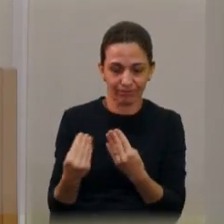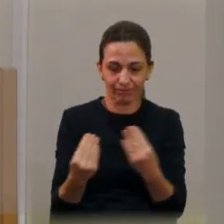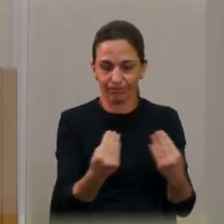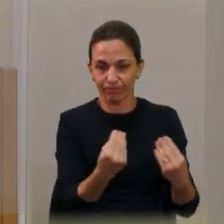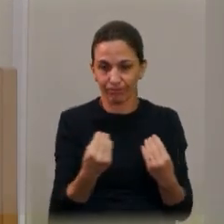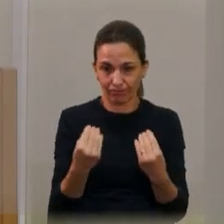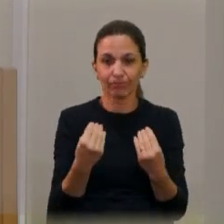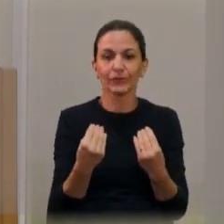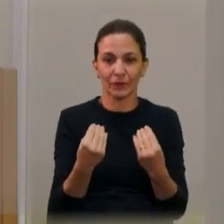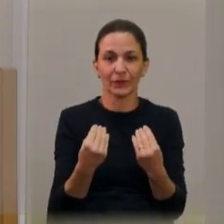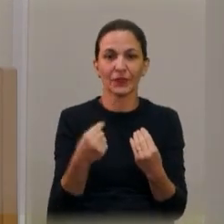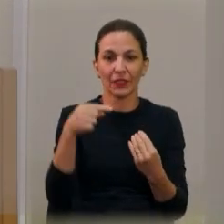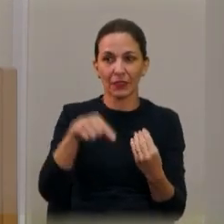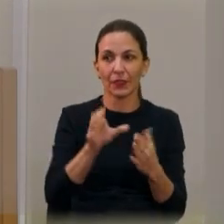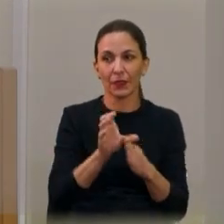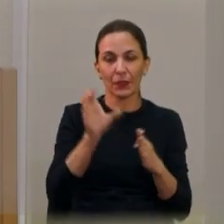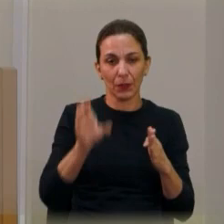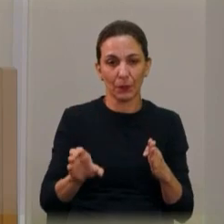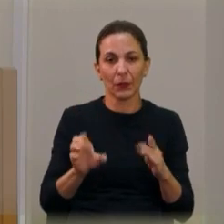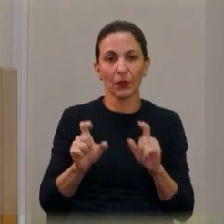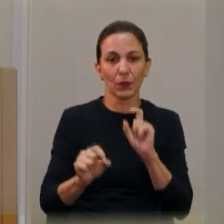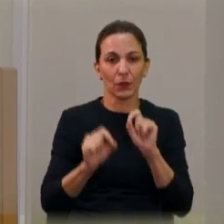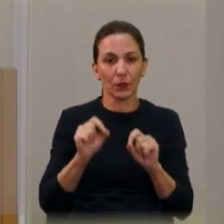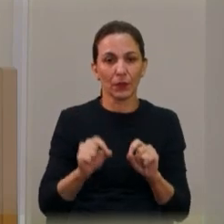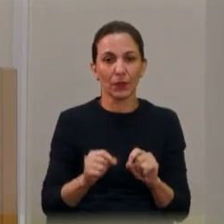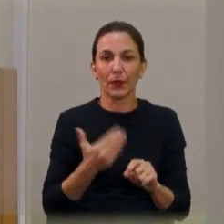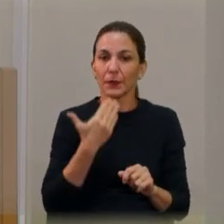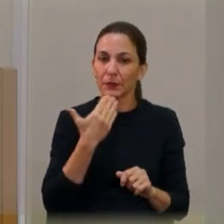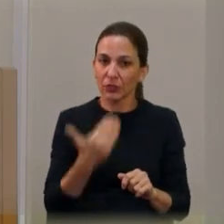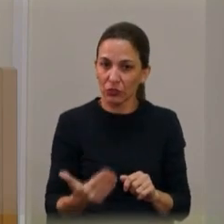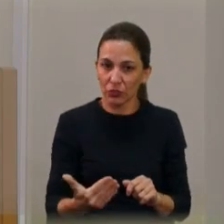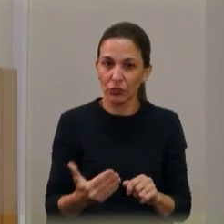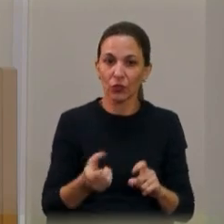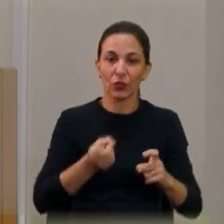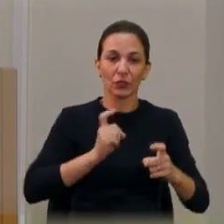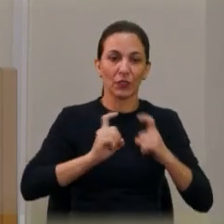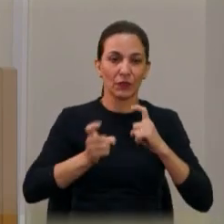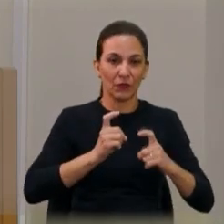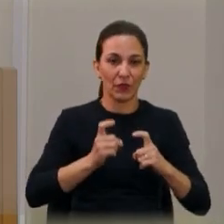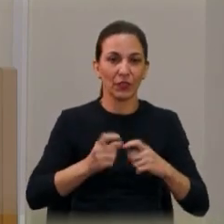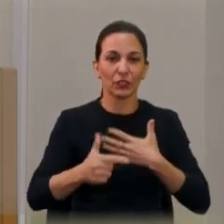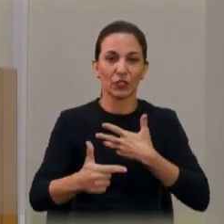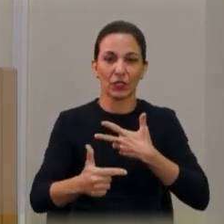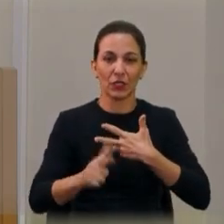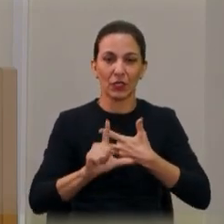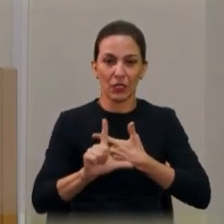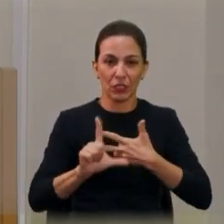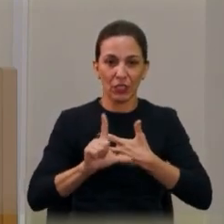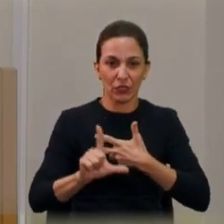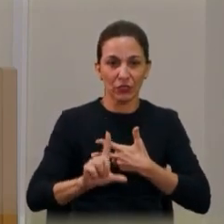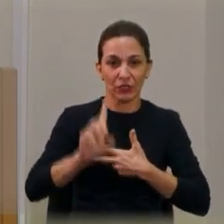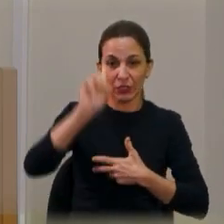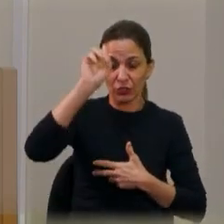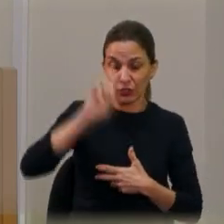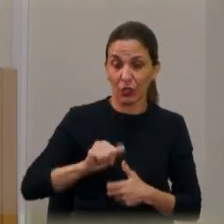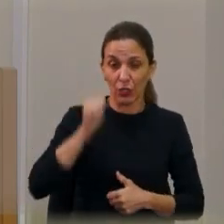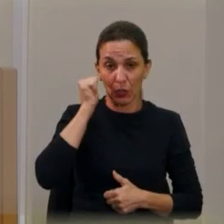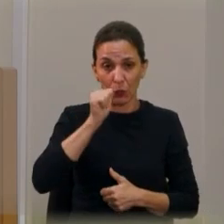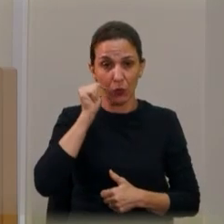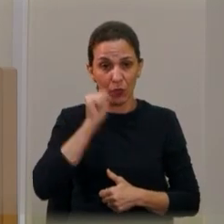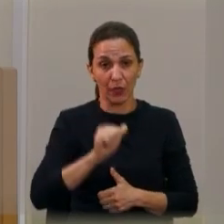dessa casa em ouvir o pedido da frente parlamentar em defesa dos direitos das mulheres